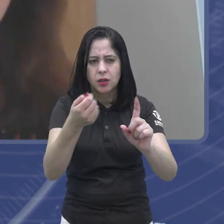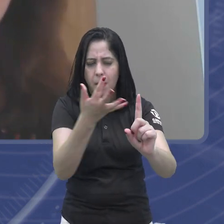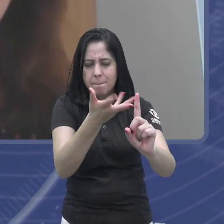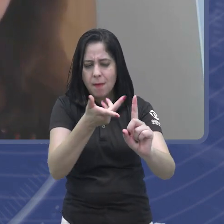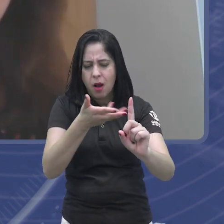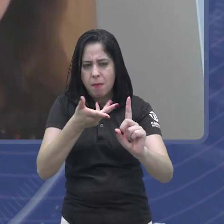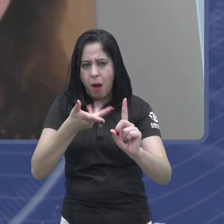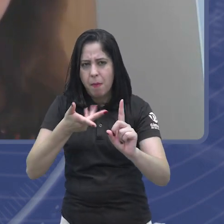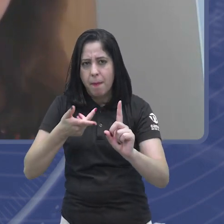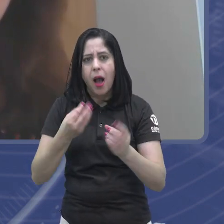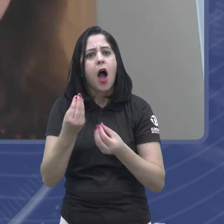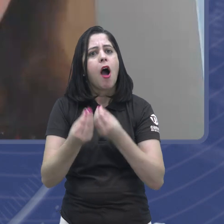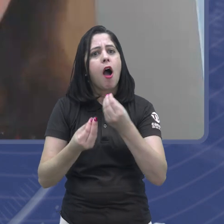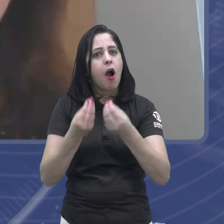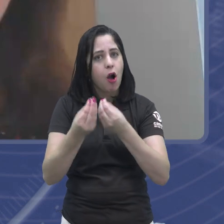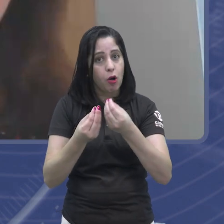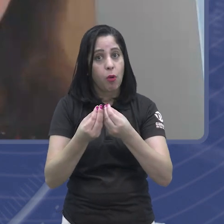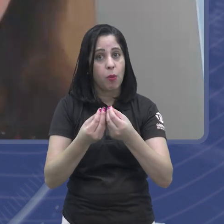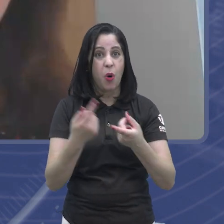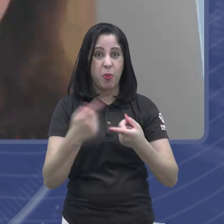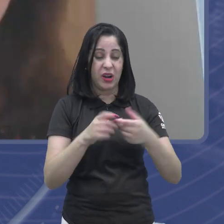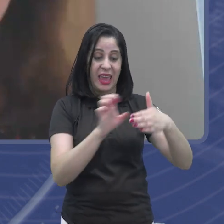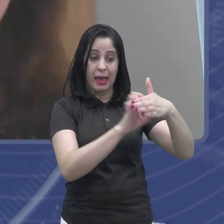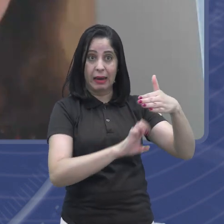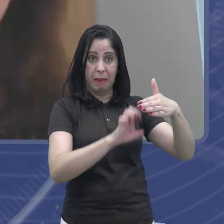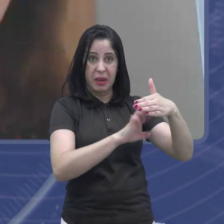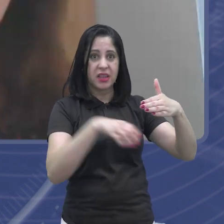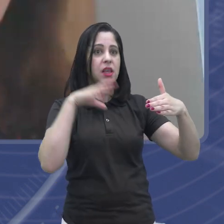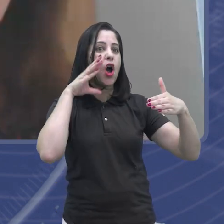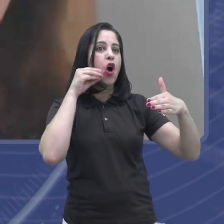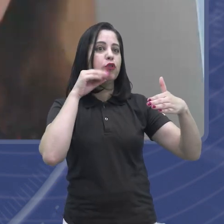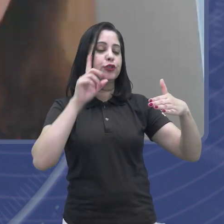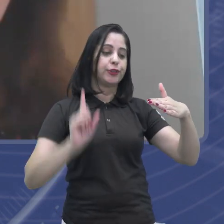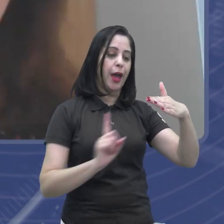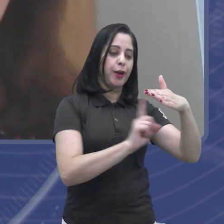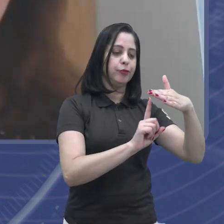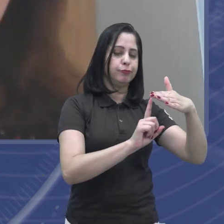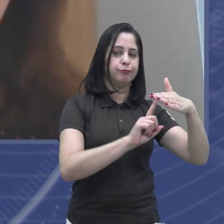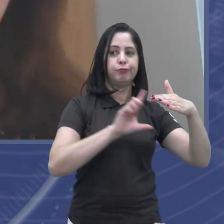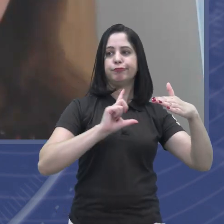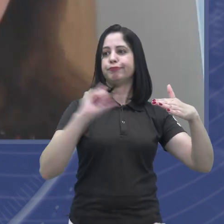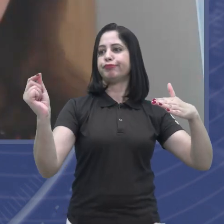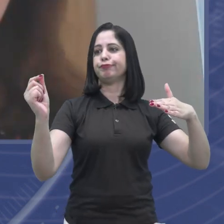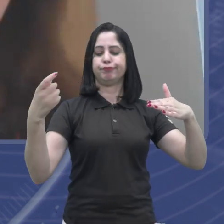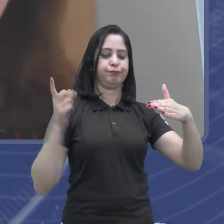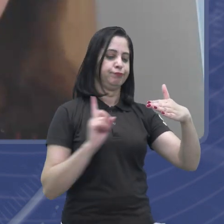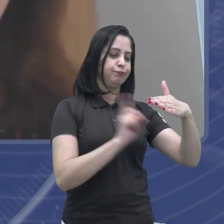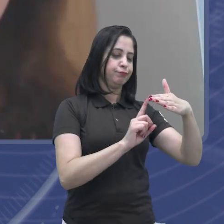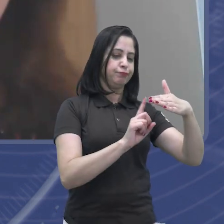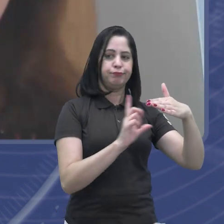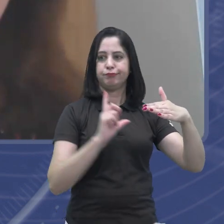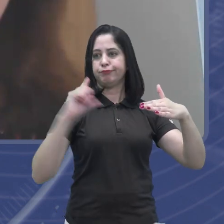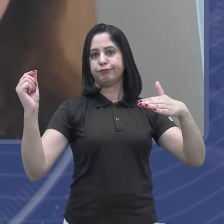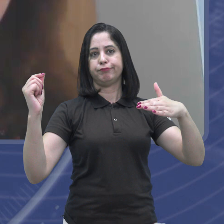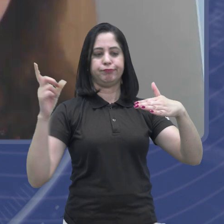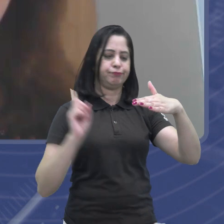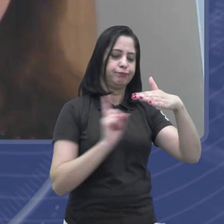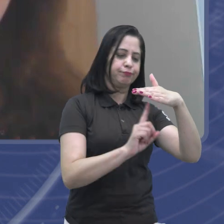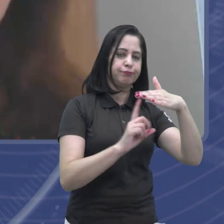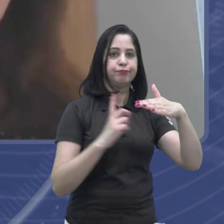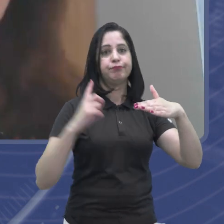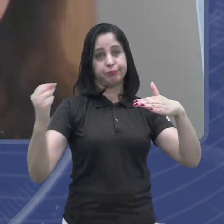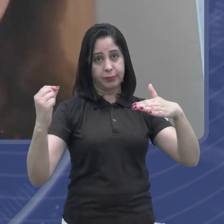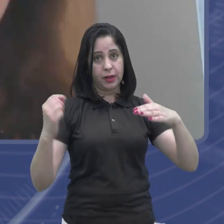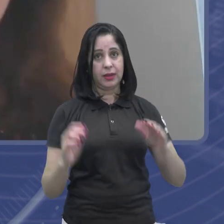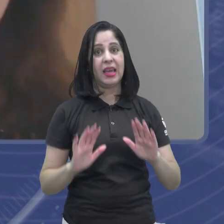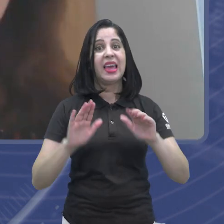alta rotatividade presente nas empresas hoje, principalmente em meio à geração Z? São novas prioridades em relação